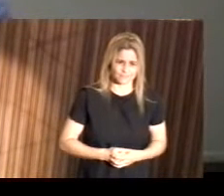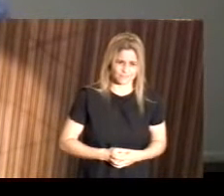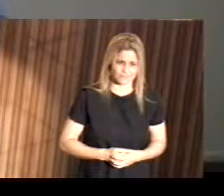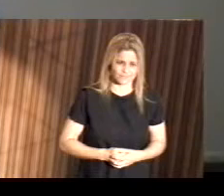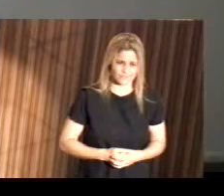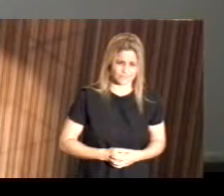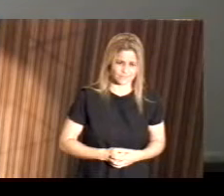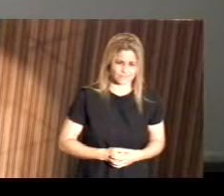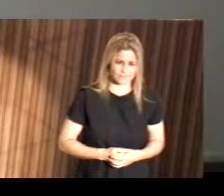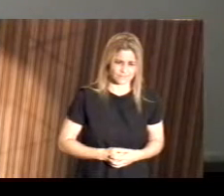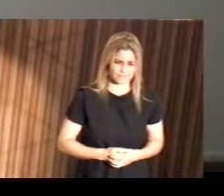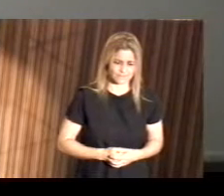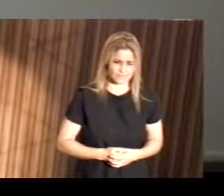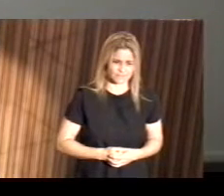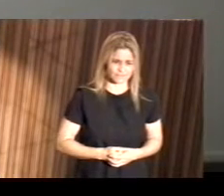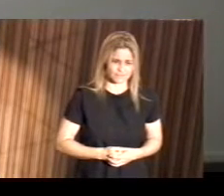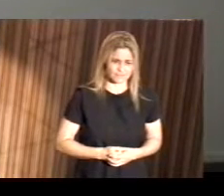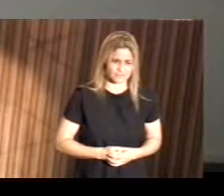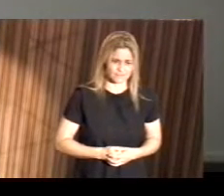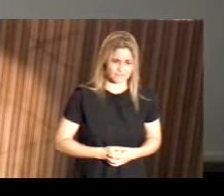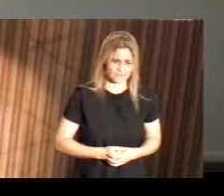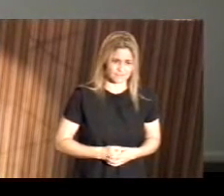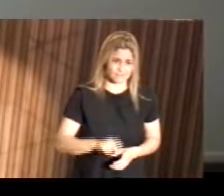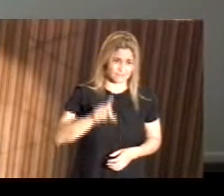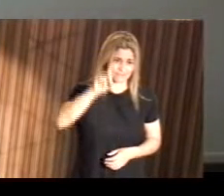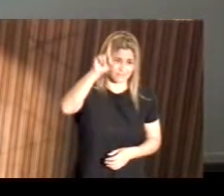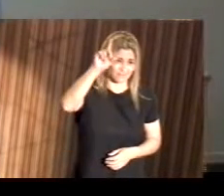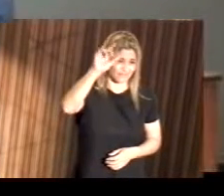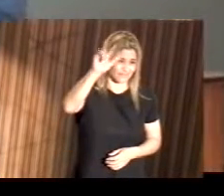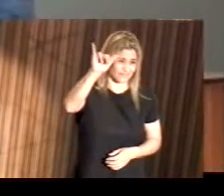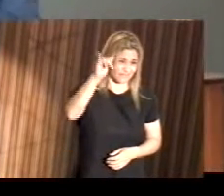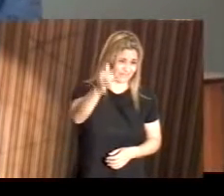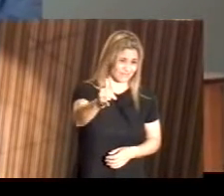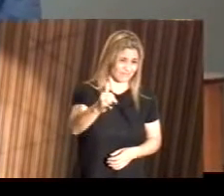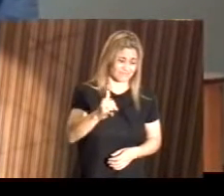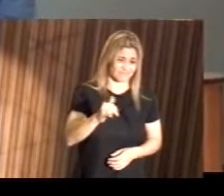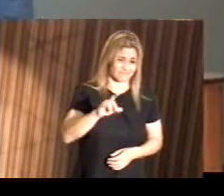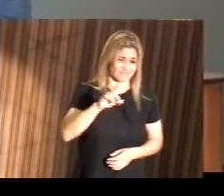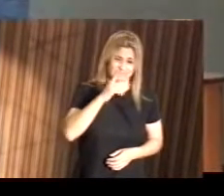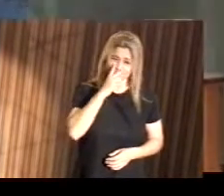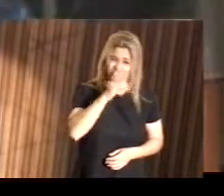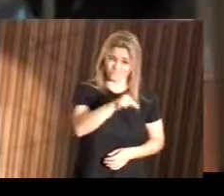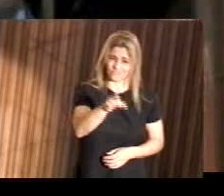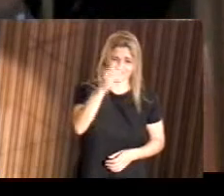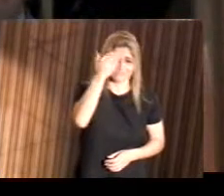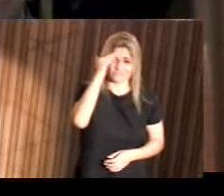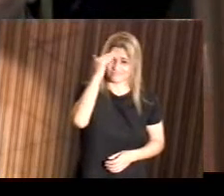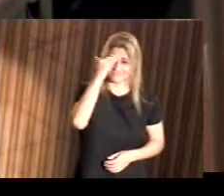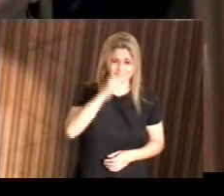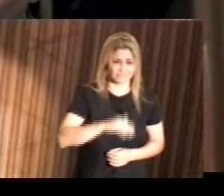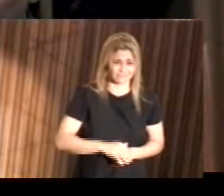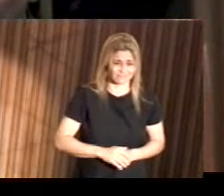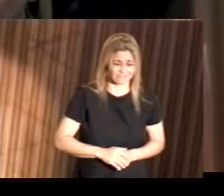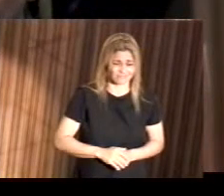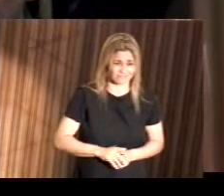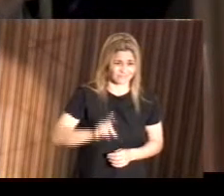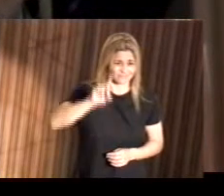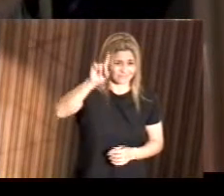E o Senhor vai dizer: então você não entendeu nada, porque o teu jeito não funciona, você vai fazer do meu